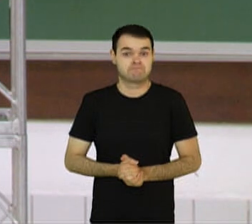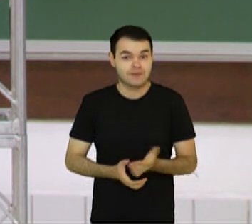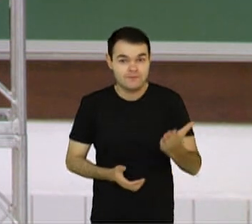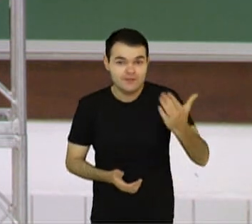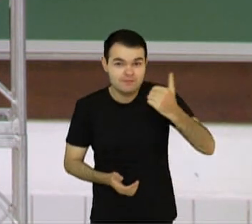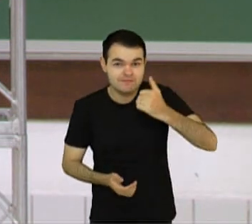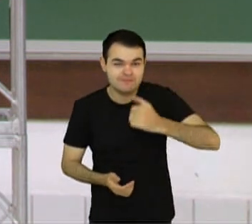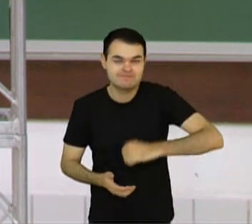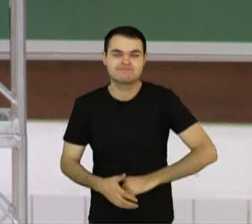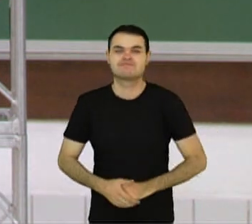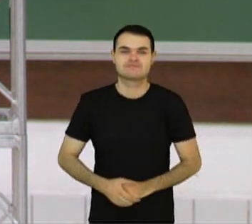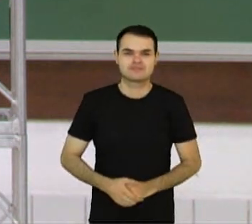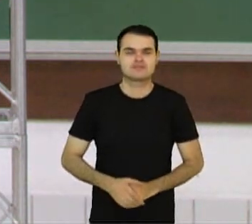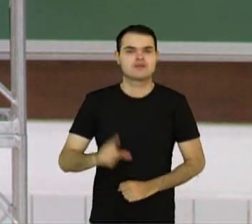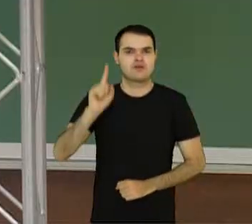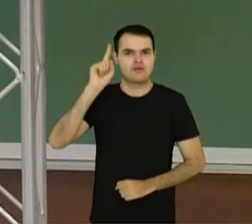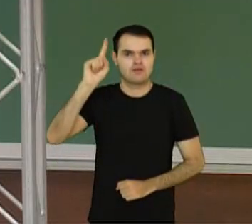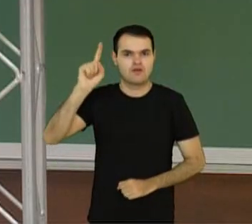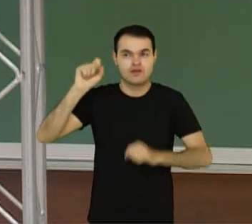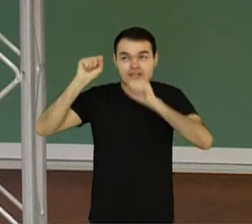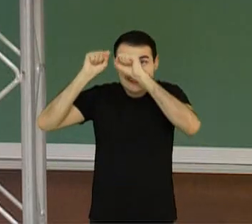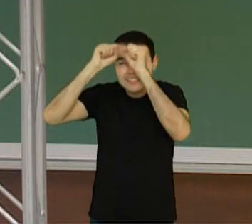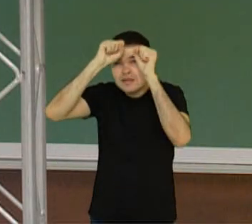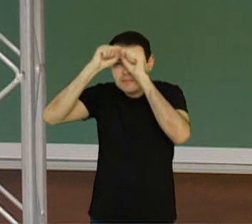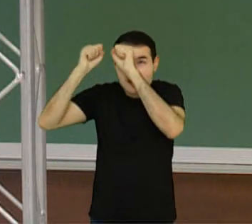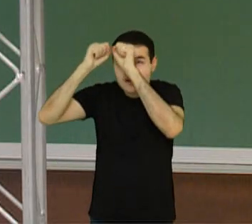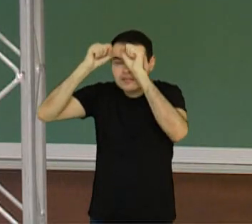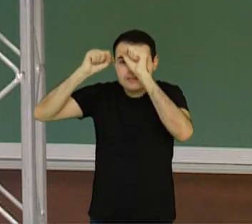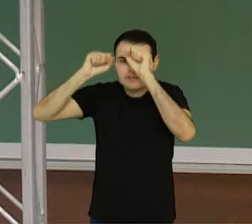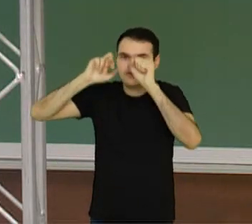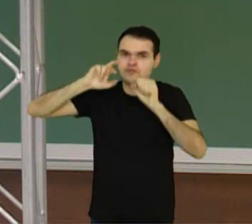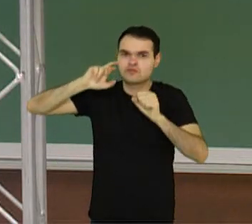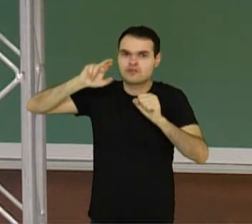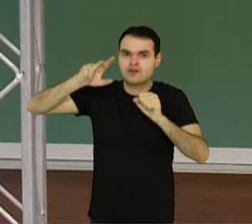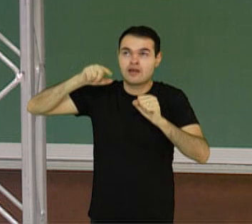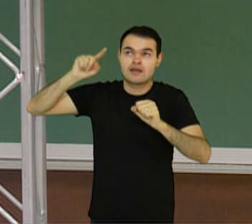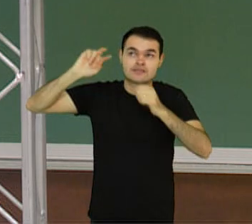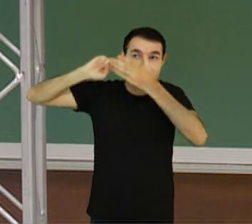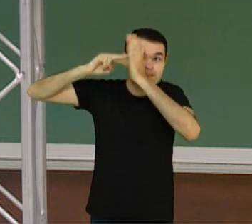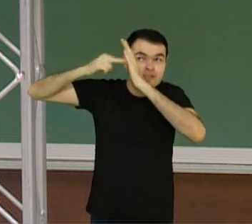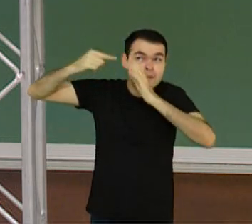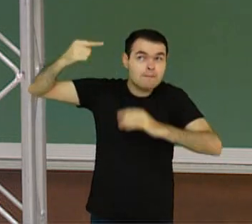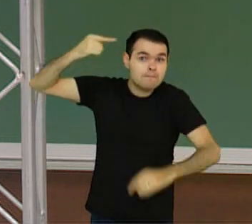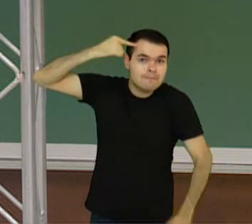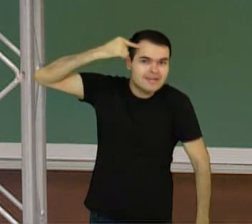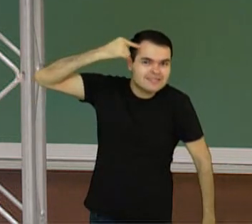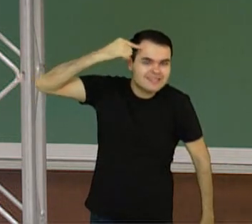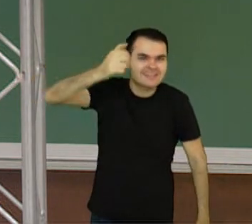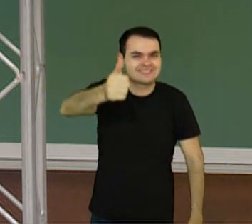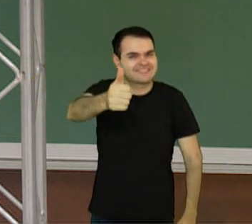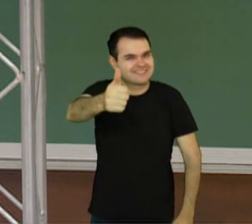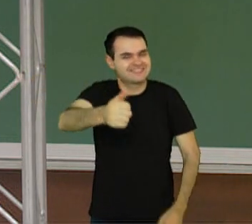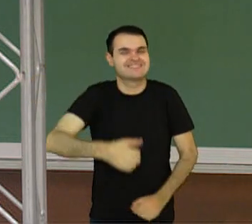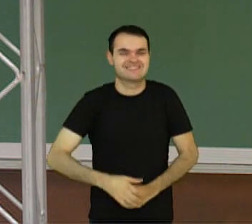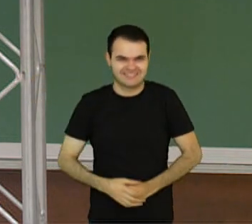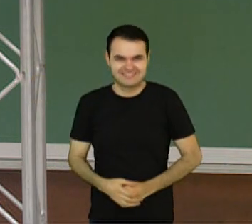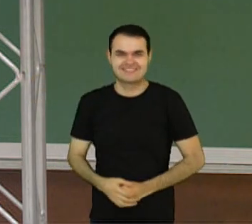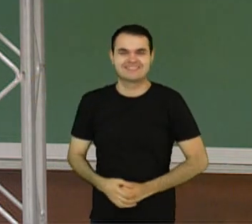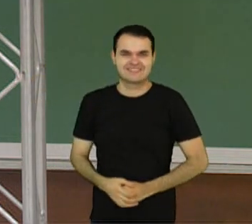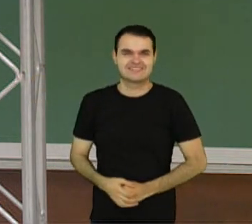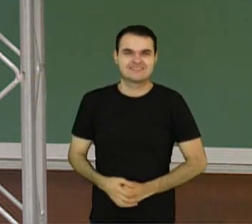Vamos lá então? Pessoal, o quebrar a cabeça é no sentido de pensar, hein? Vamos lá.